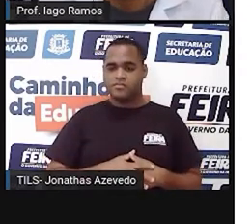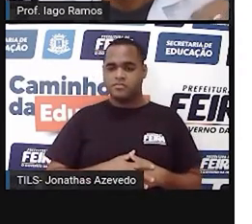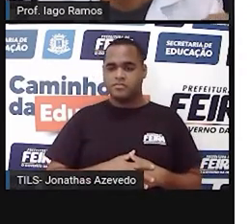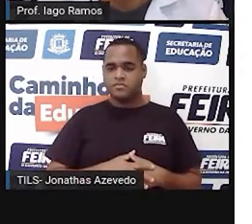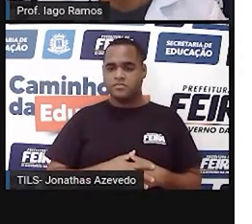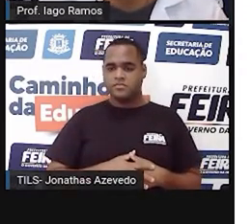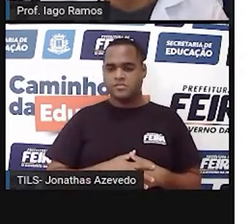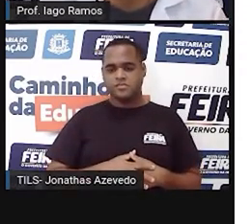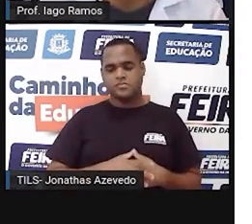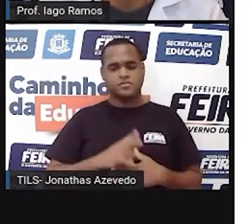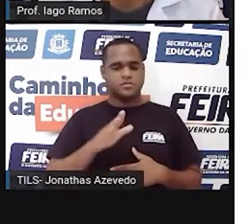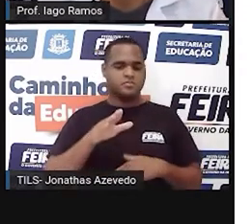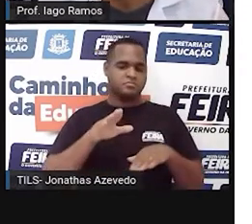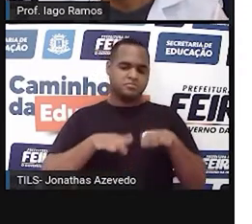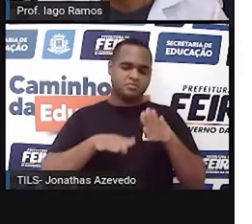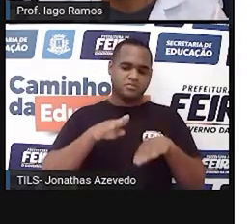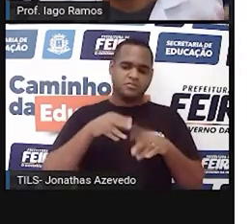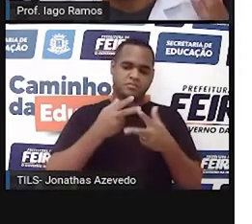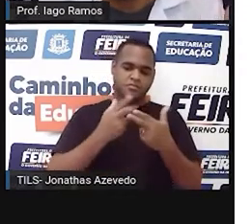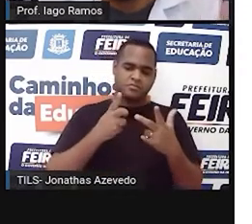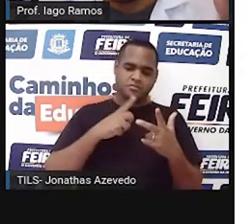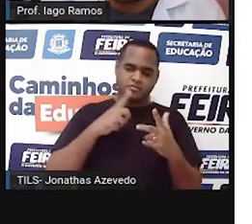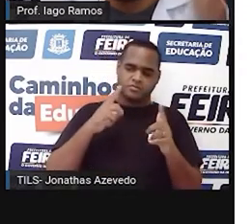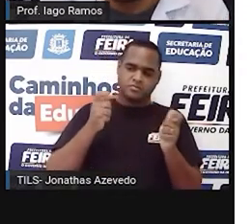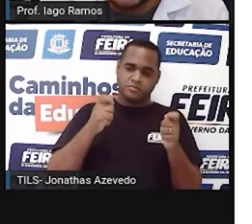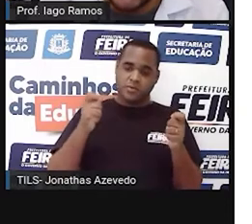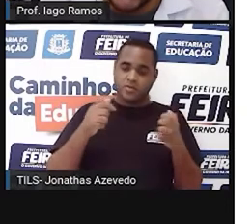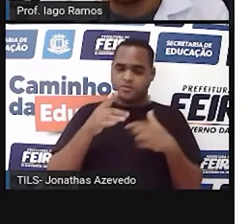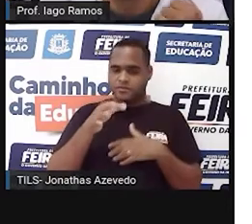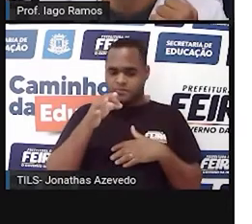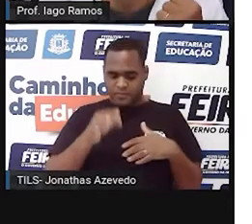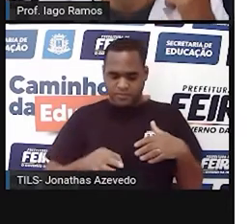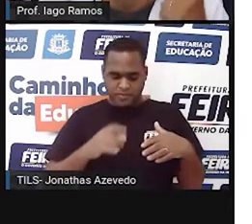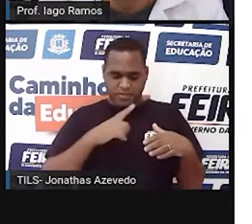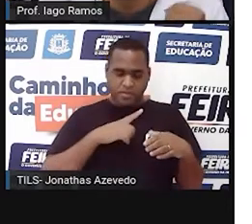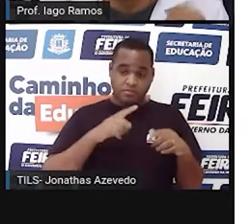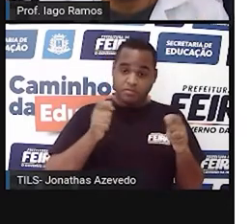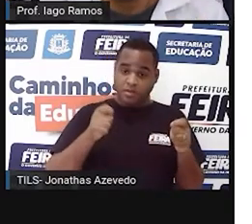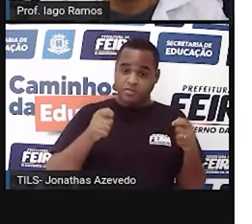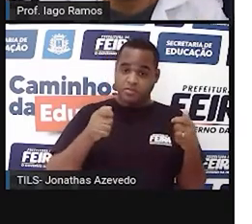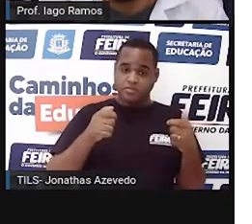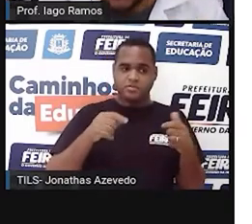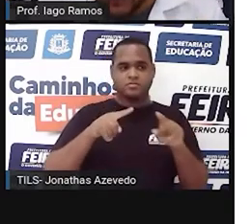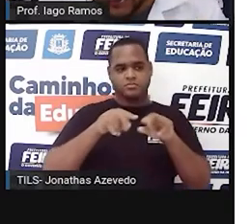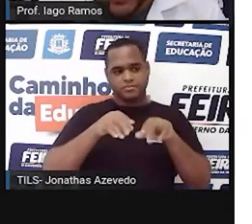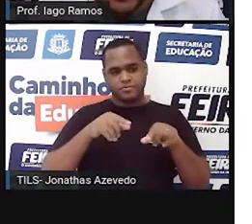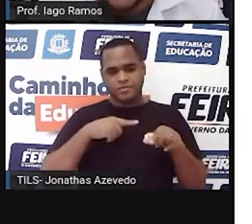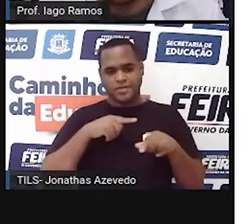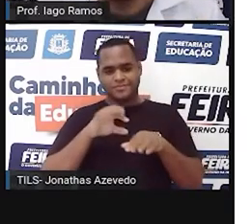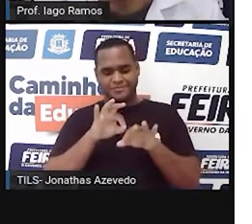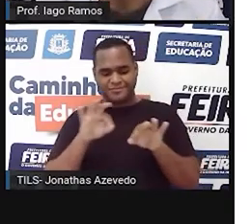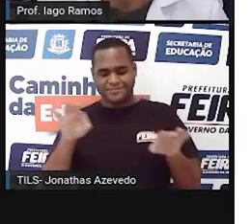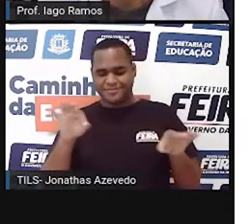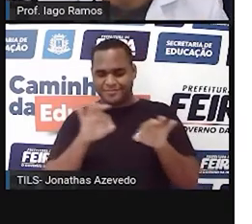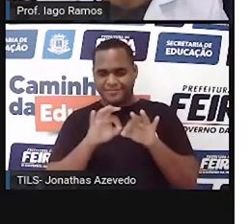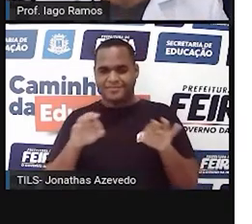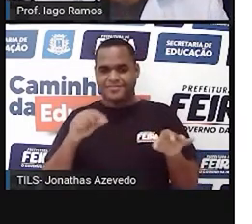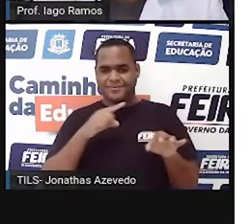Bom, independente de ter sido muito ou pouco, eu tenho certeza que tudo que você colocou aí pode ser medido, tem uma medida,